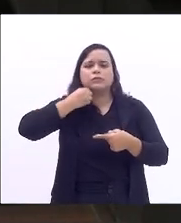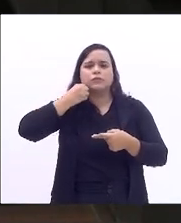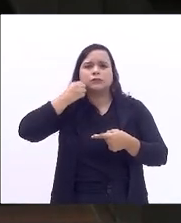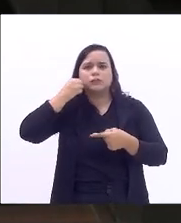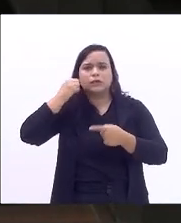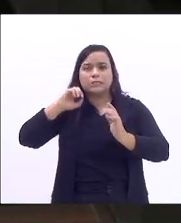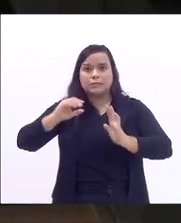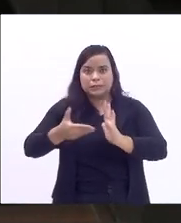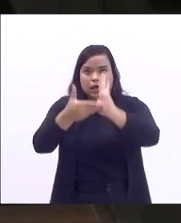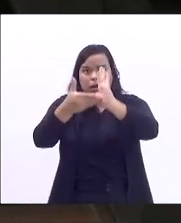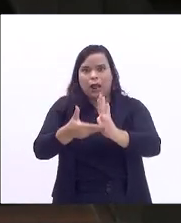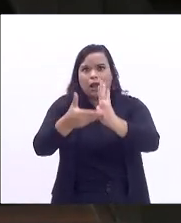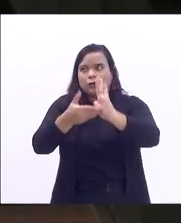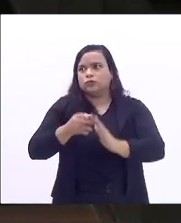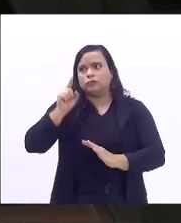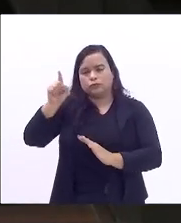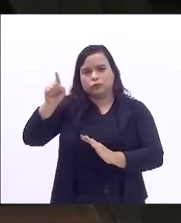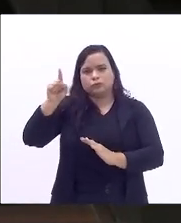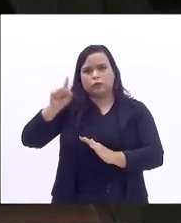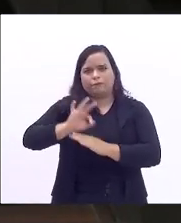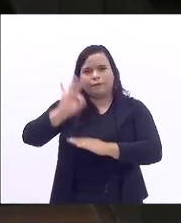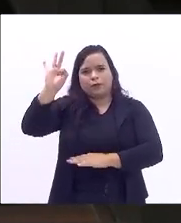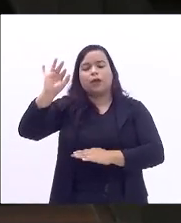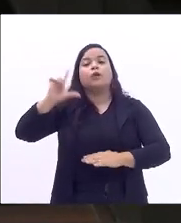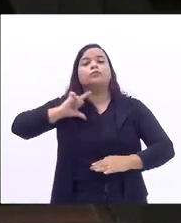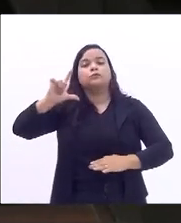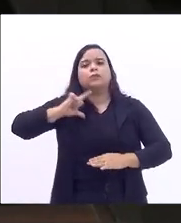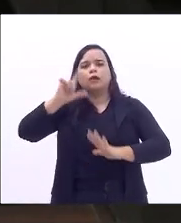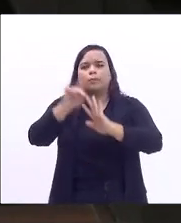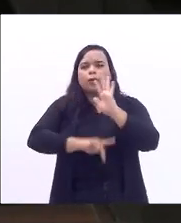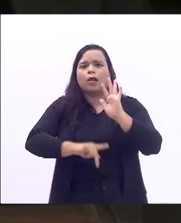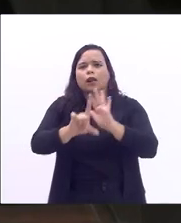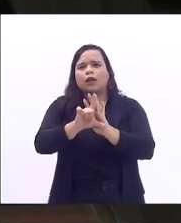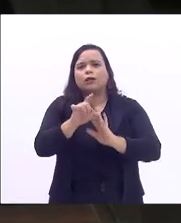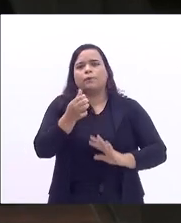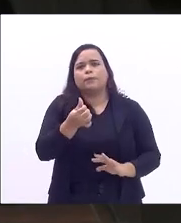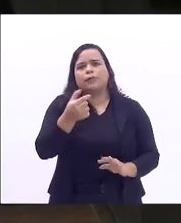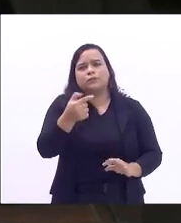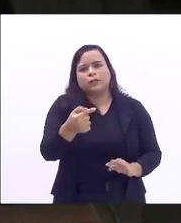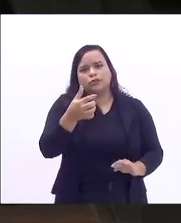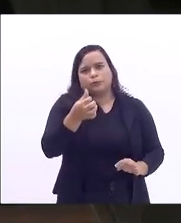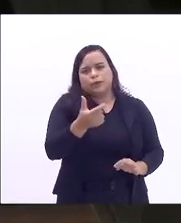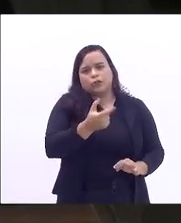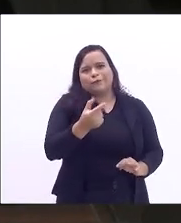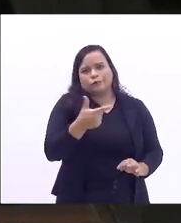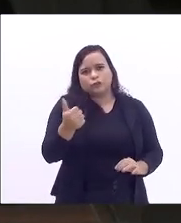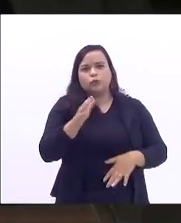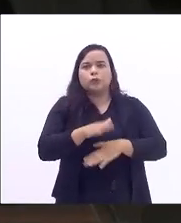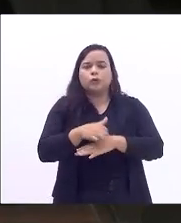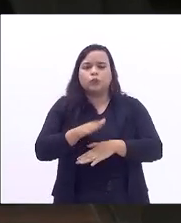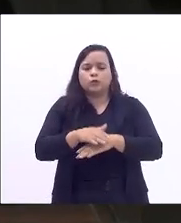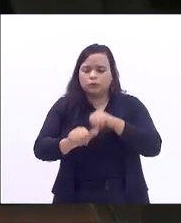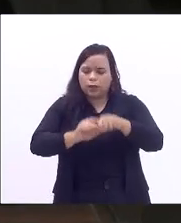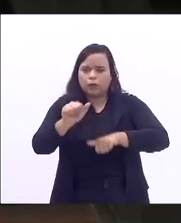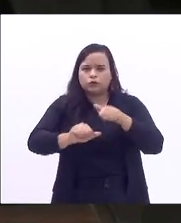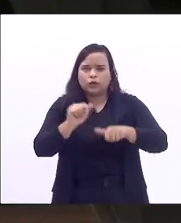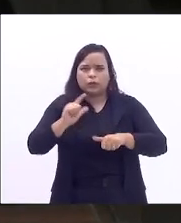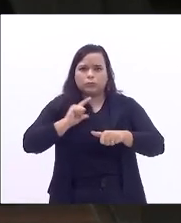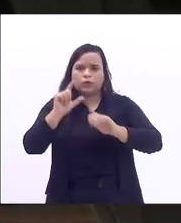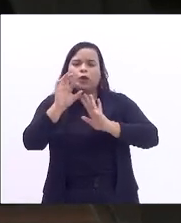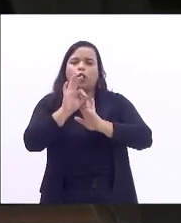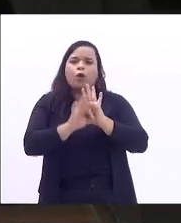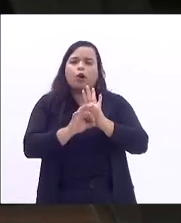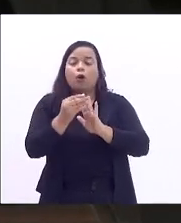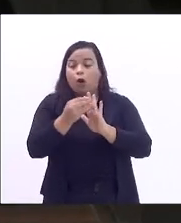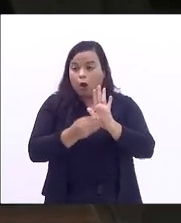nós temos aí o projeto de lei 676 de 2021 que faz alterações ao código